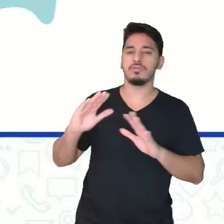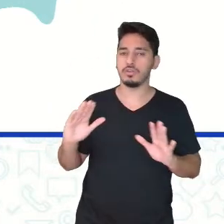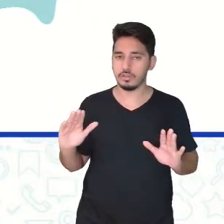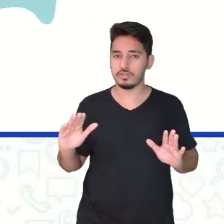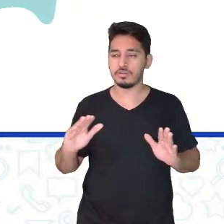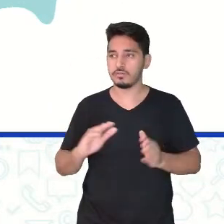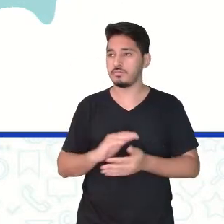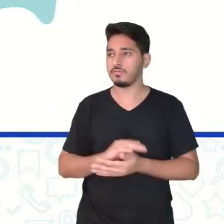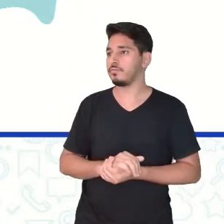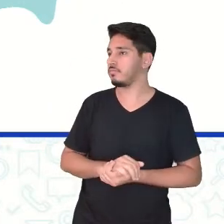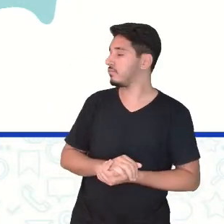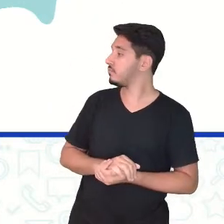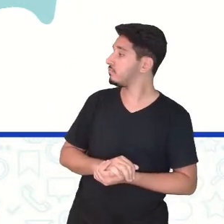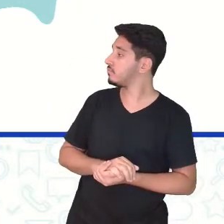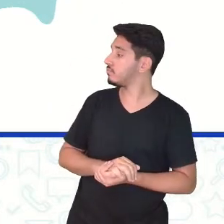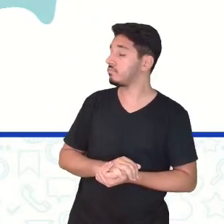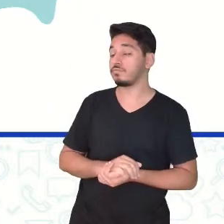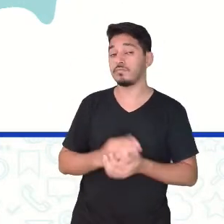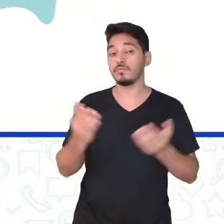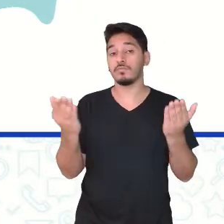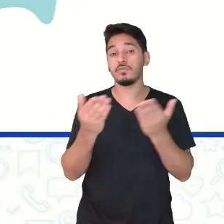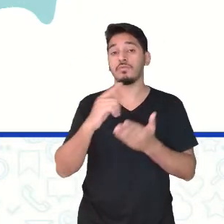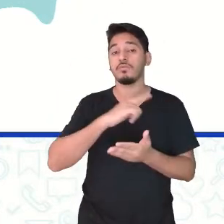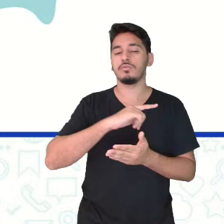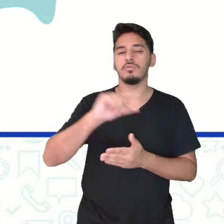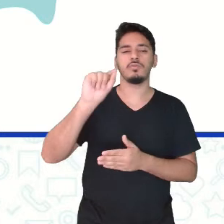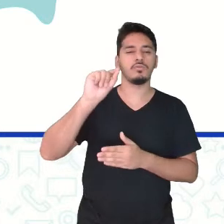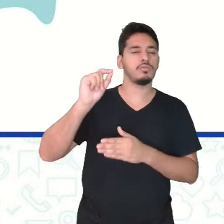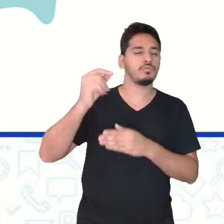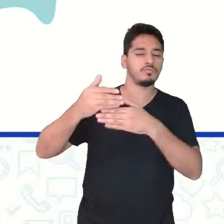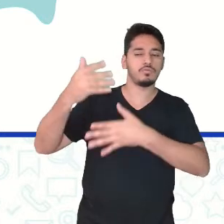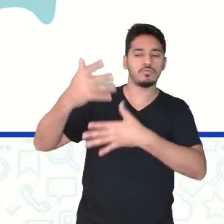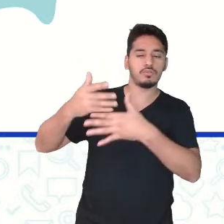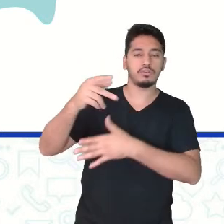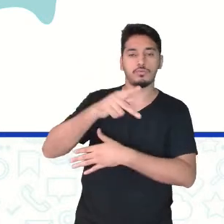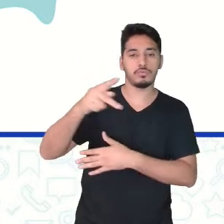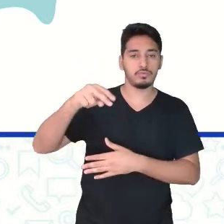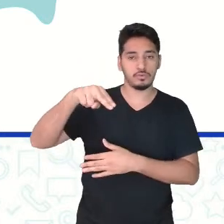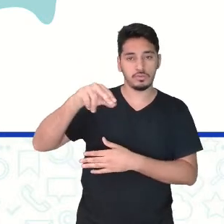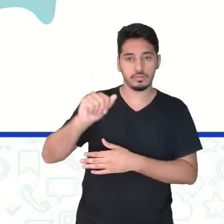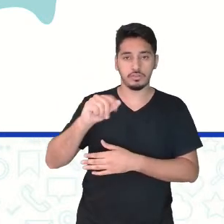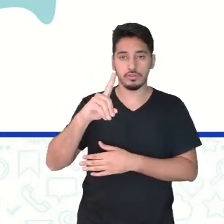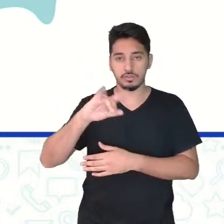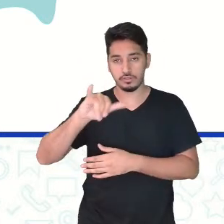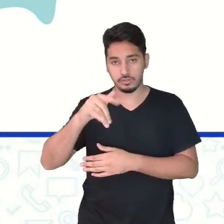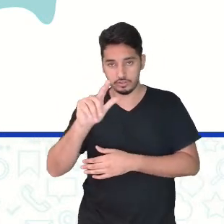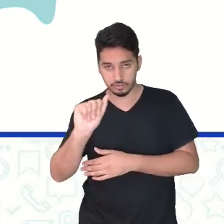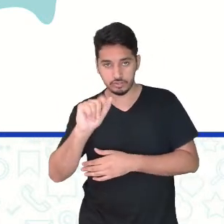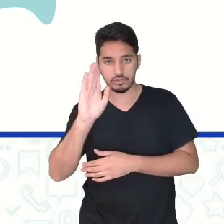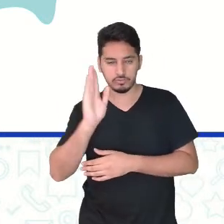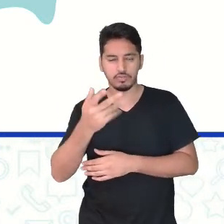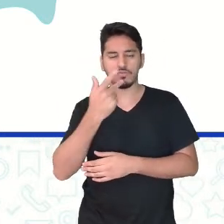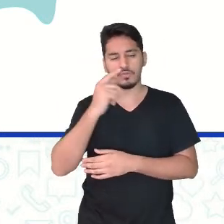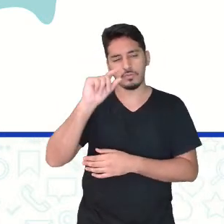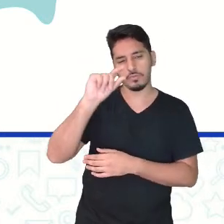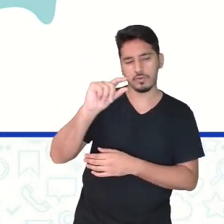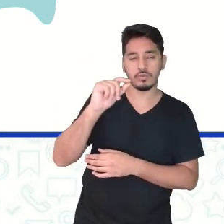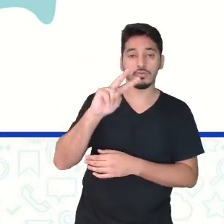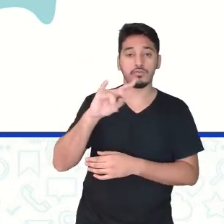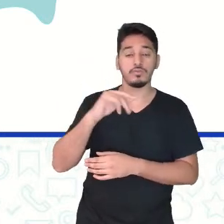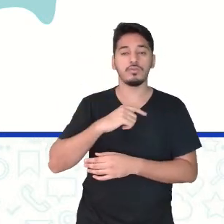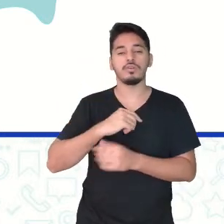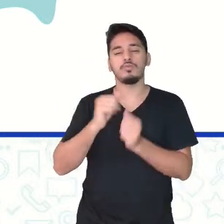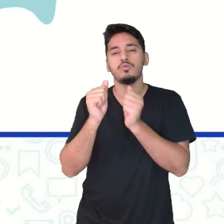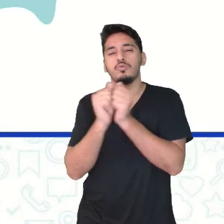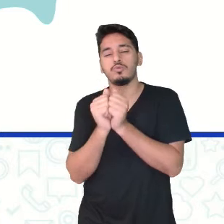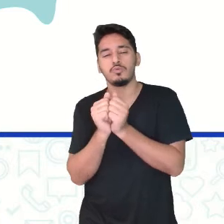tá bom? Então, a gente vai ter hoje, aí no chat, a professora Nádia, que ela já falou um pouquinho com vocês hoje, e ela vai me